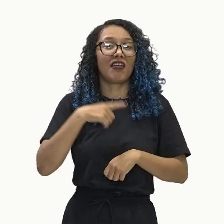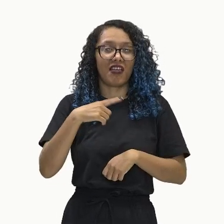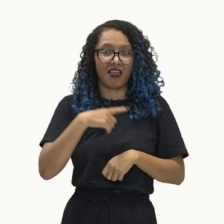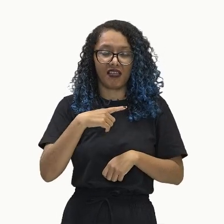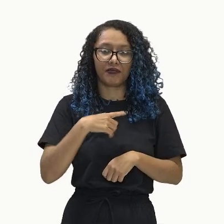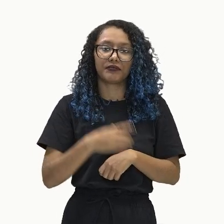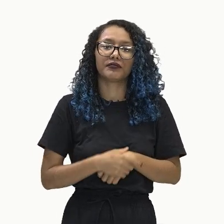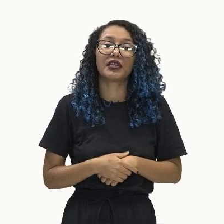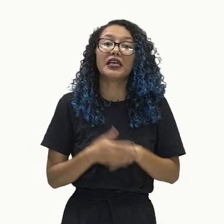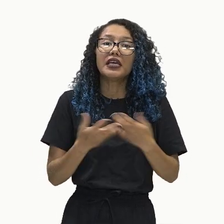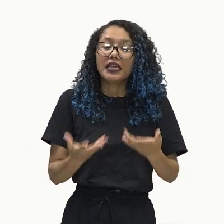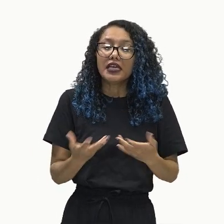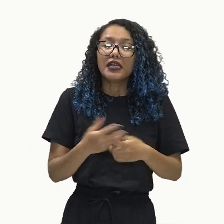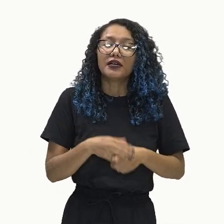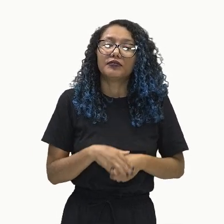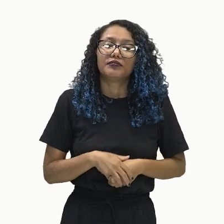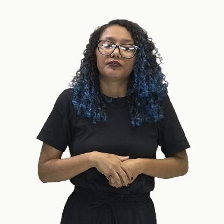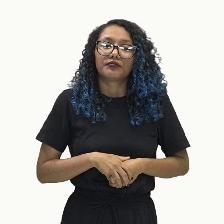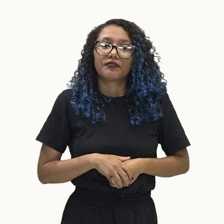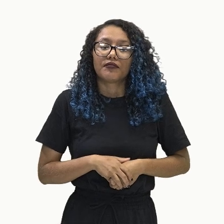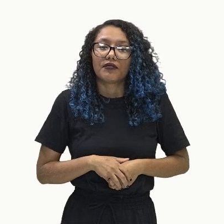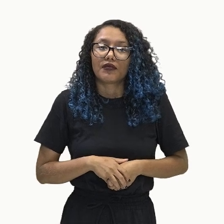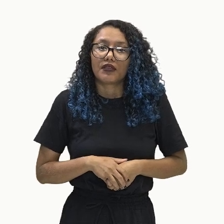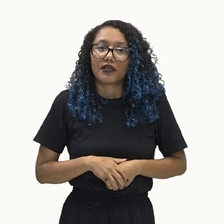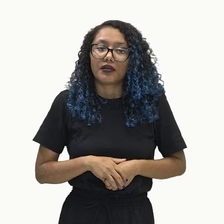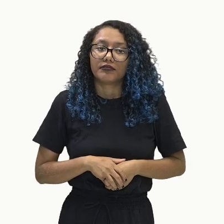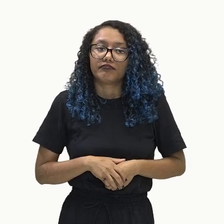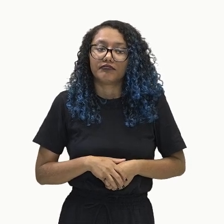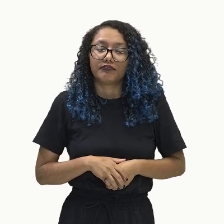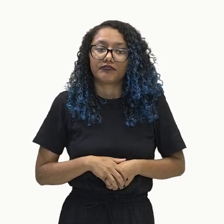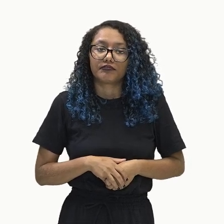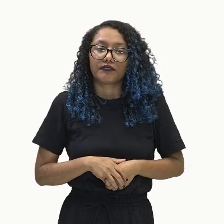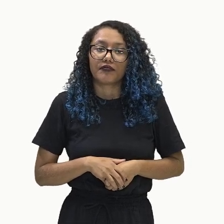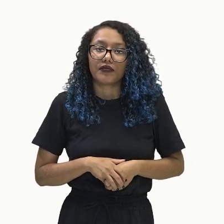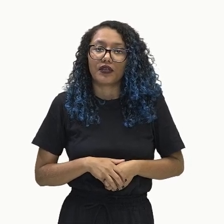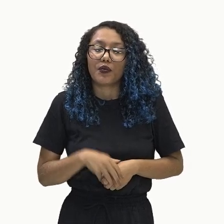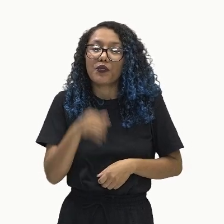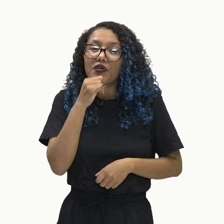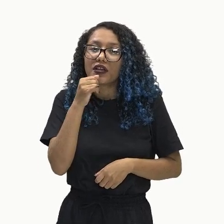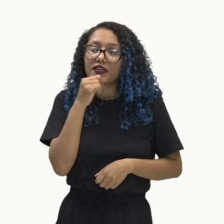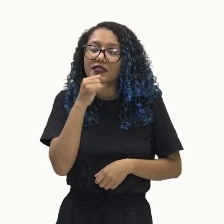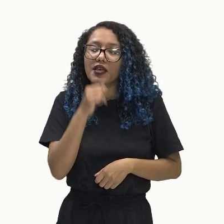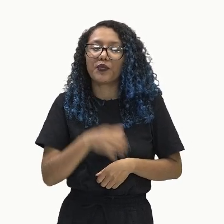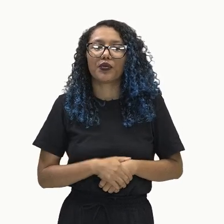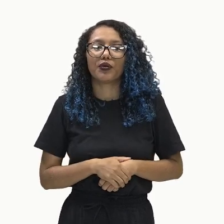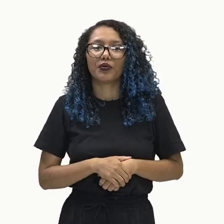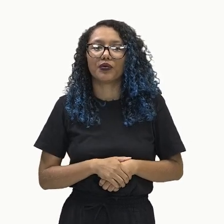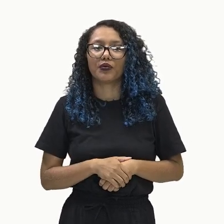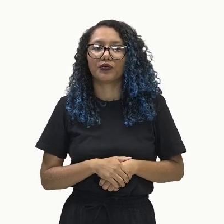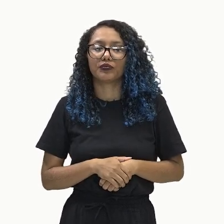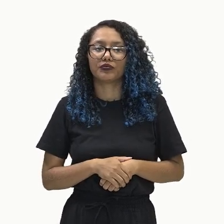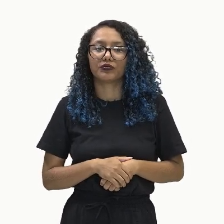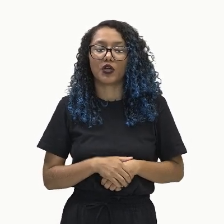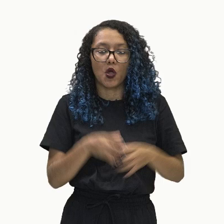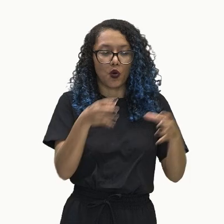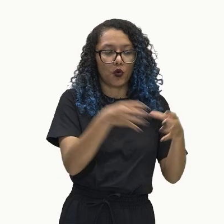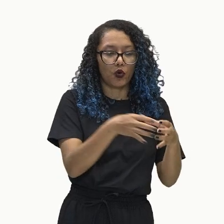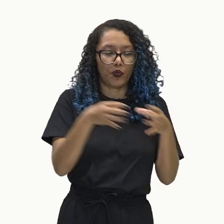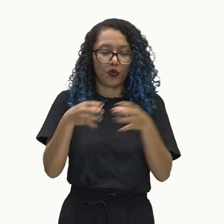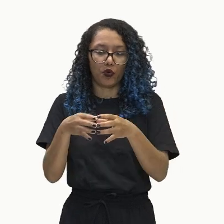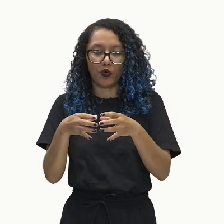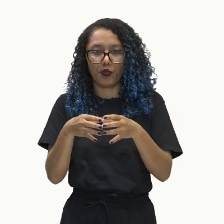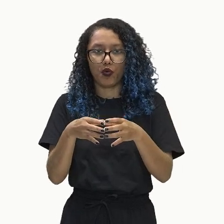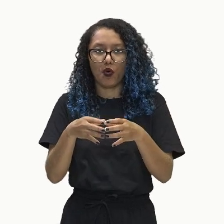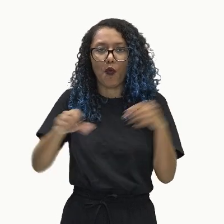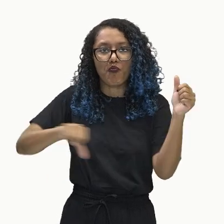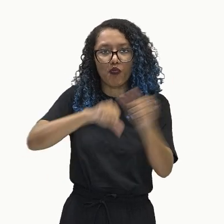pessoas vivem em estamentos e, consequentemente, não existia ou praticamente não existia uma mudança nesse status